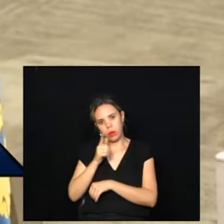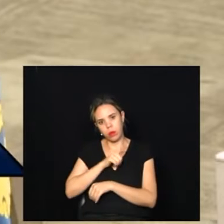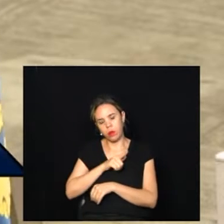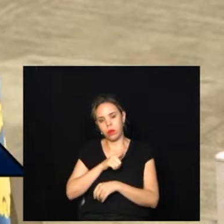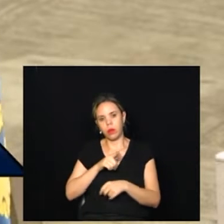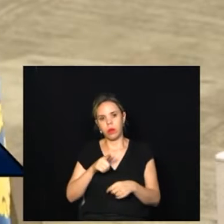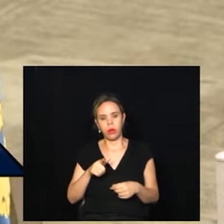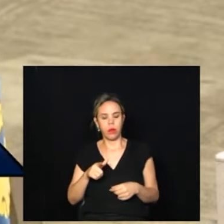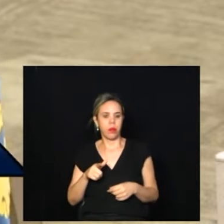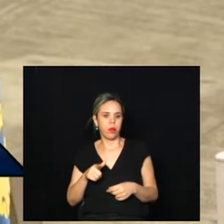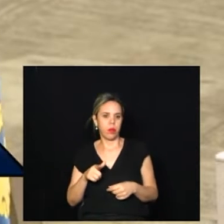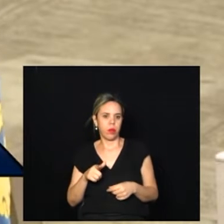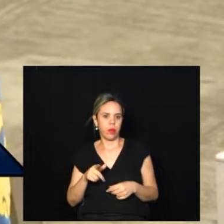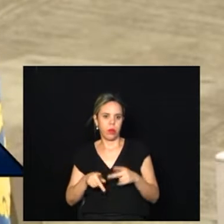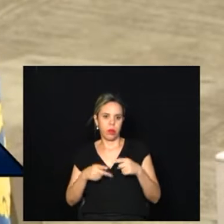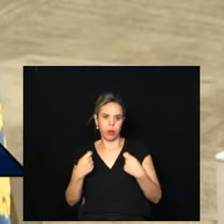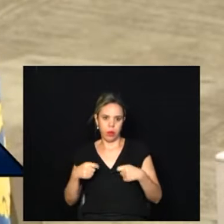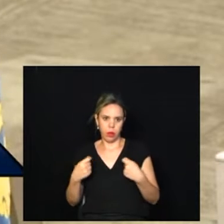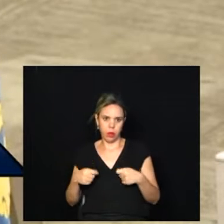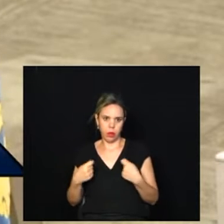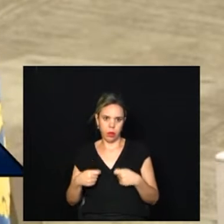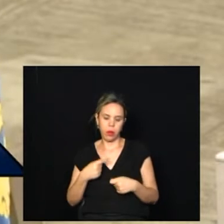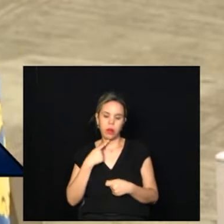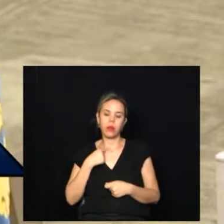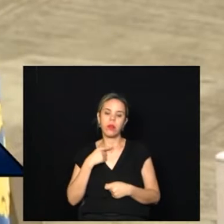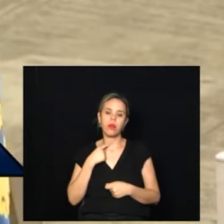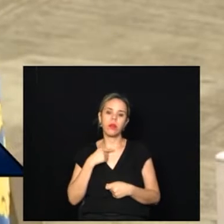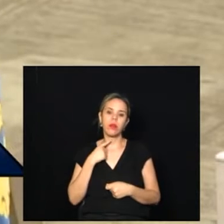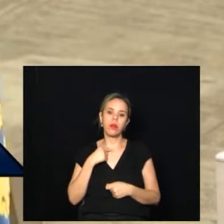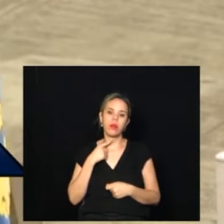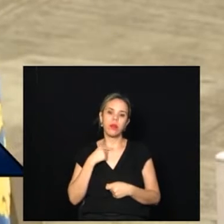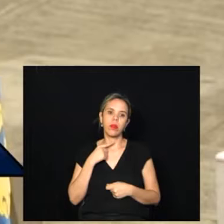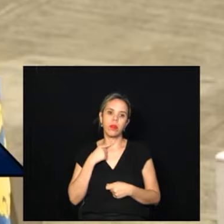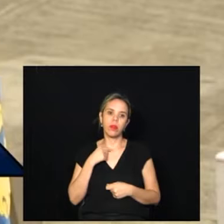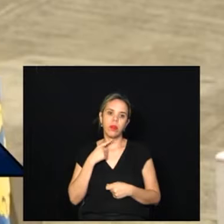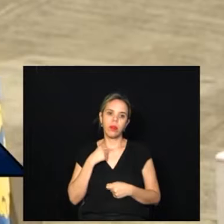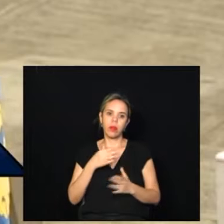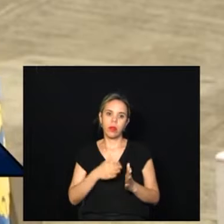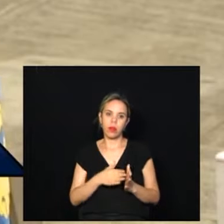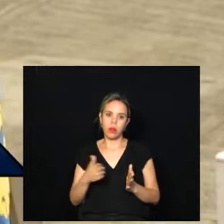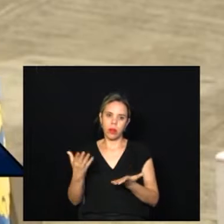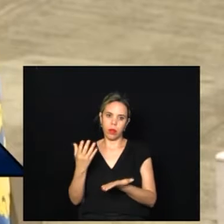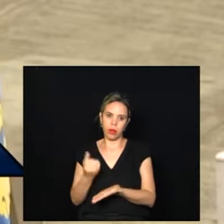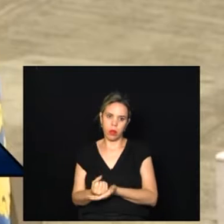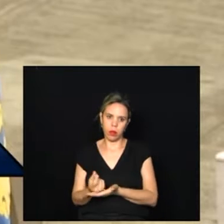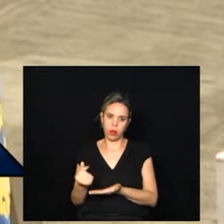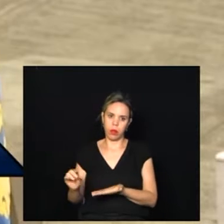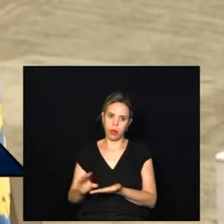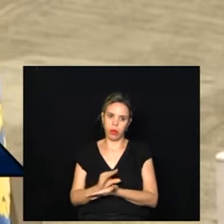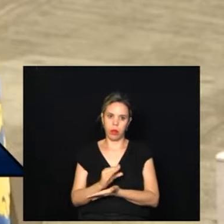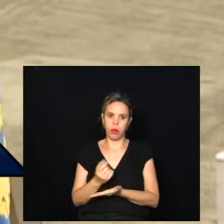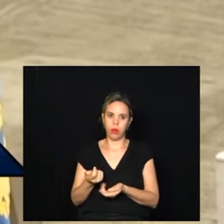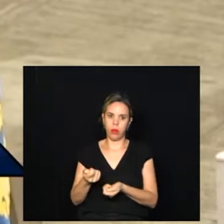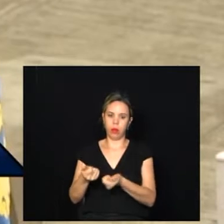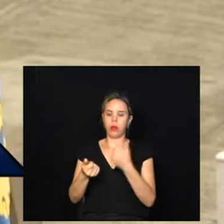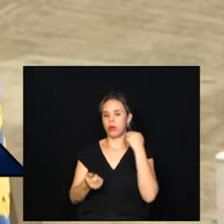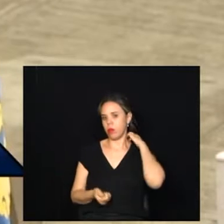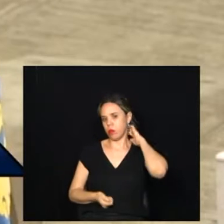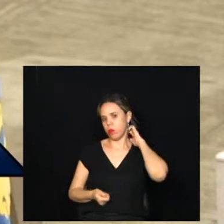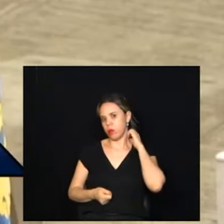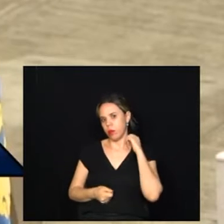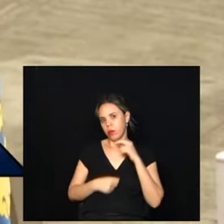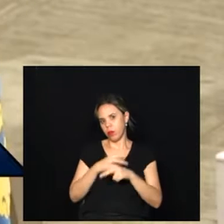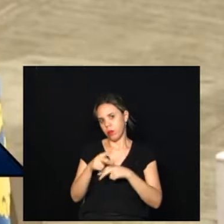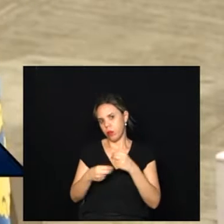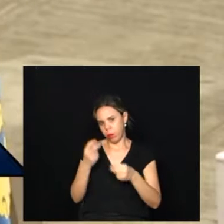participação daqueles que necessitarem, desejarem, né, para receber os recursos desse